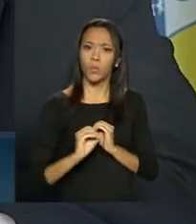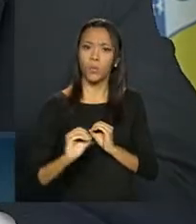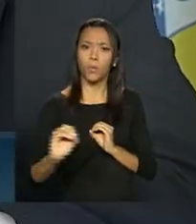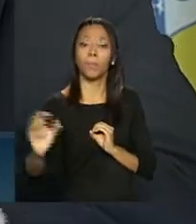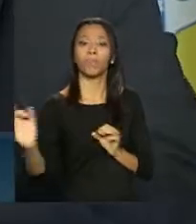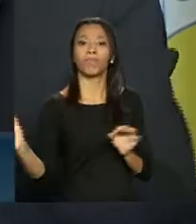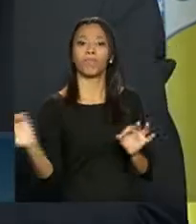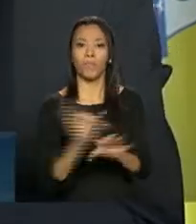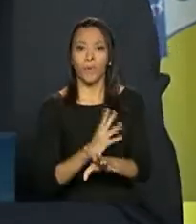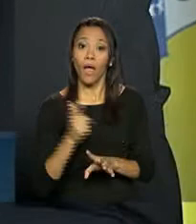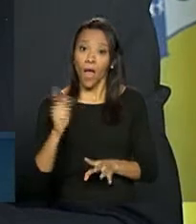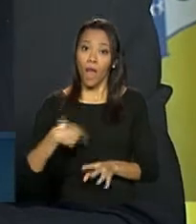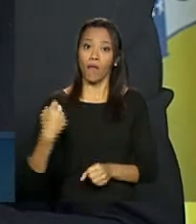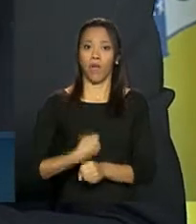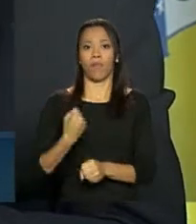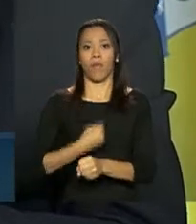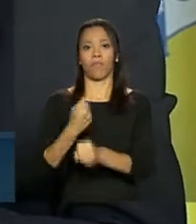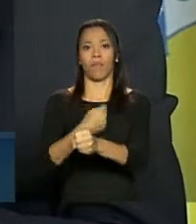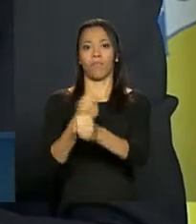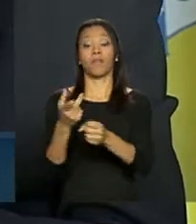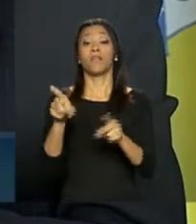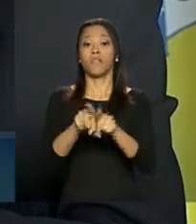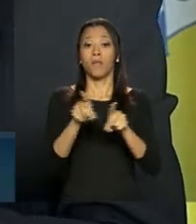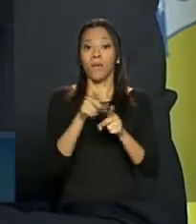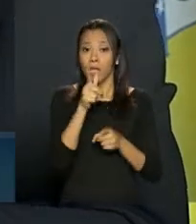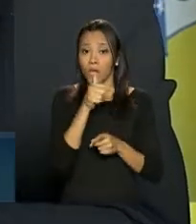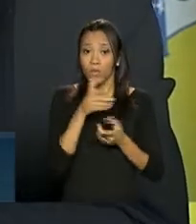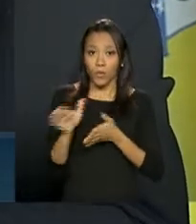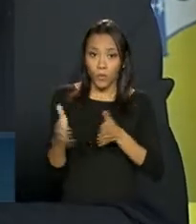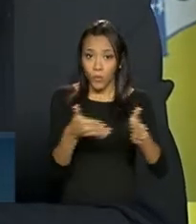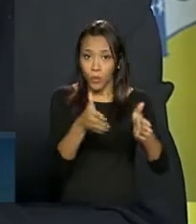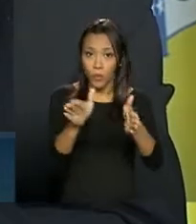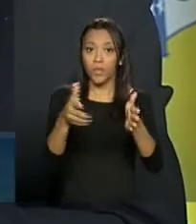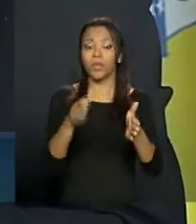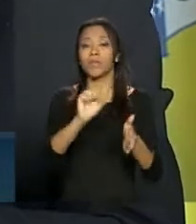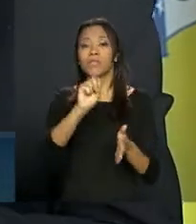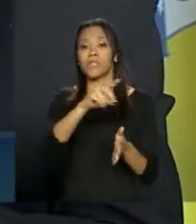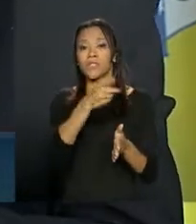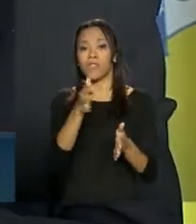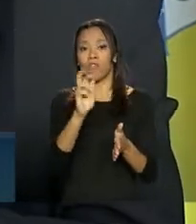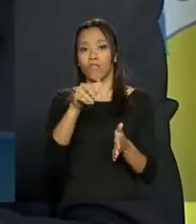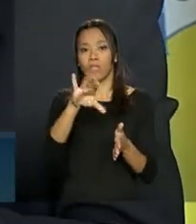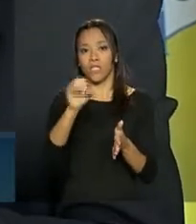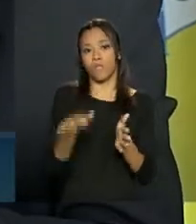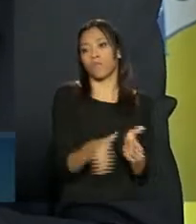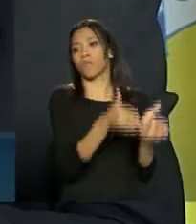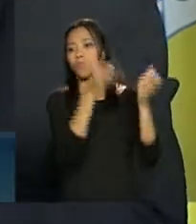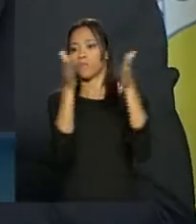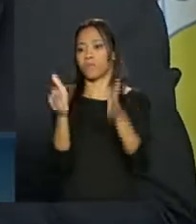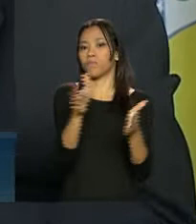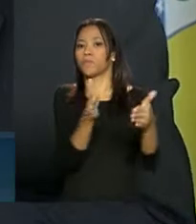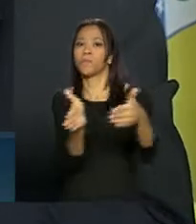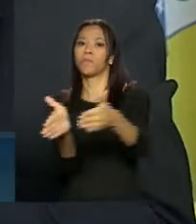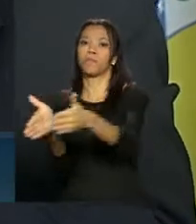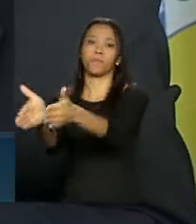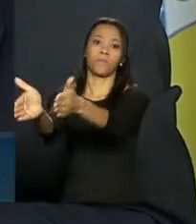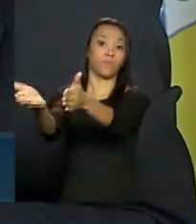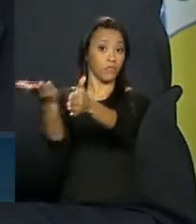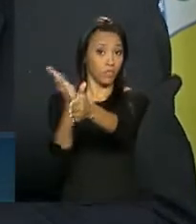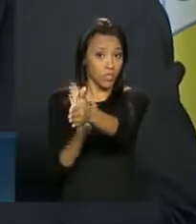essas obras estruturantes que a transposição do Rio São Francisco a partir do segundo semestre desse ano